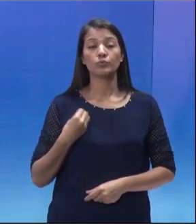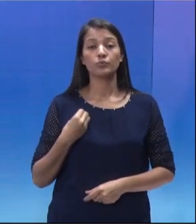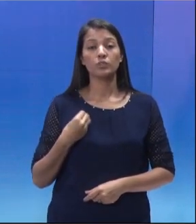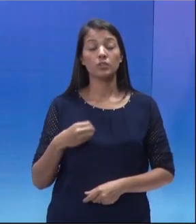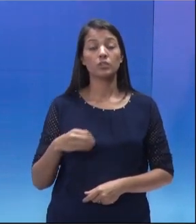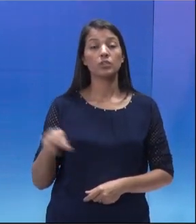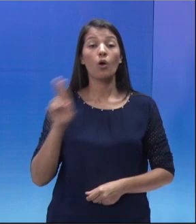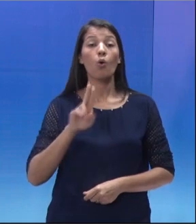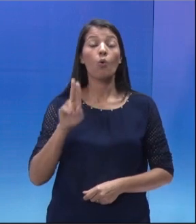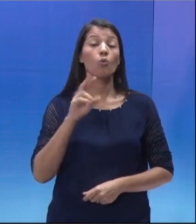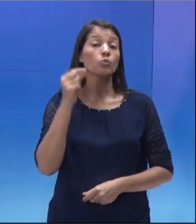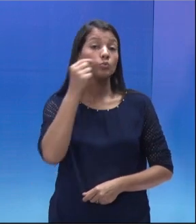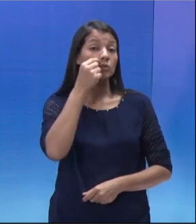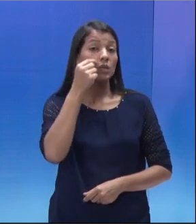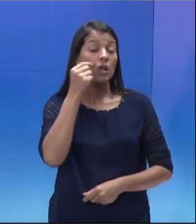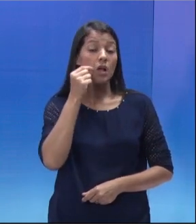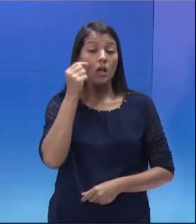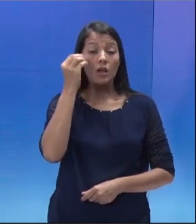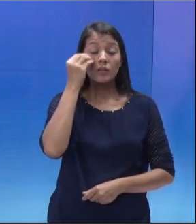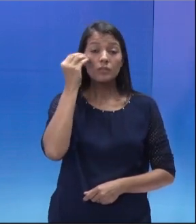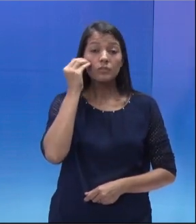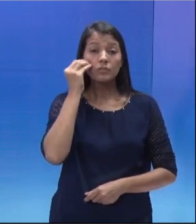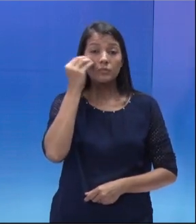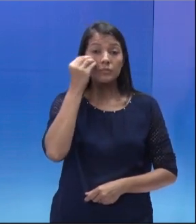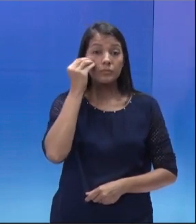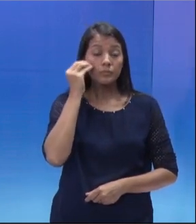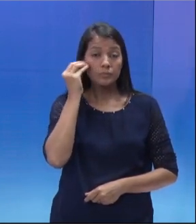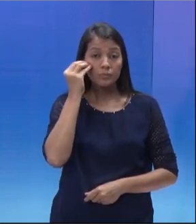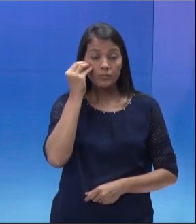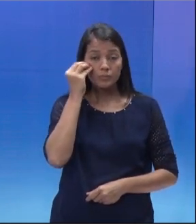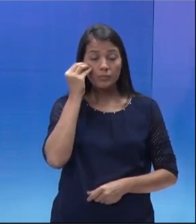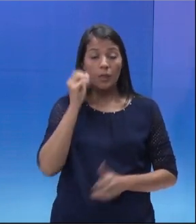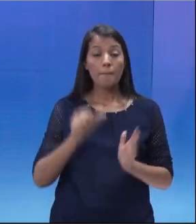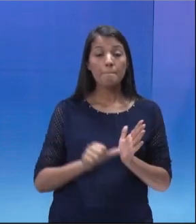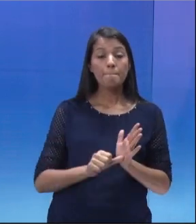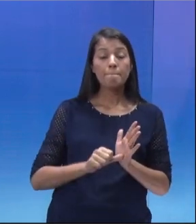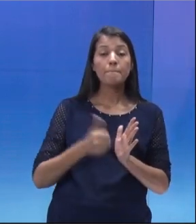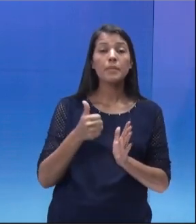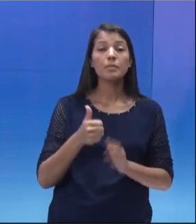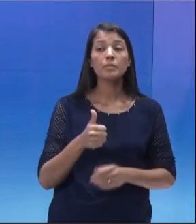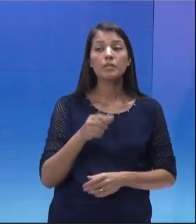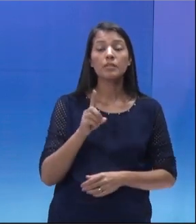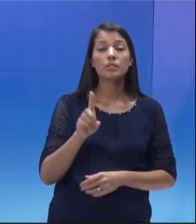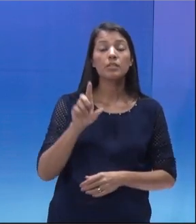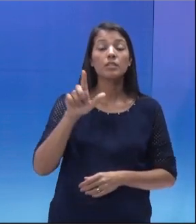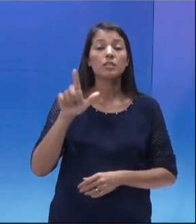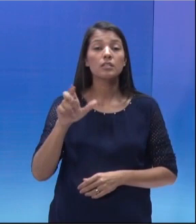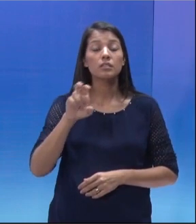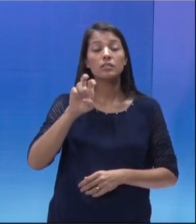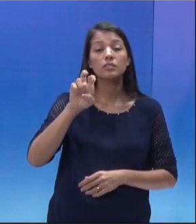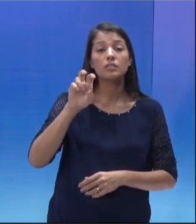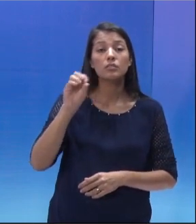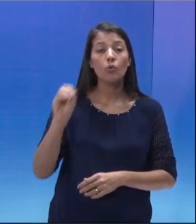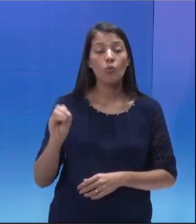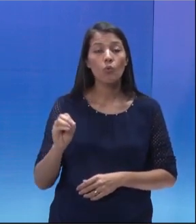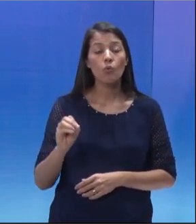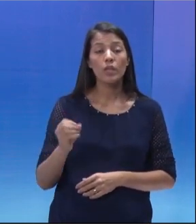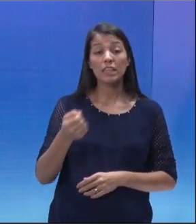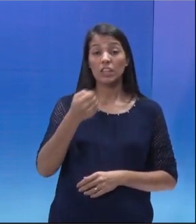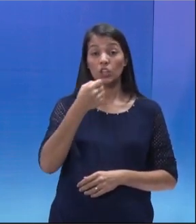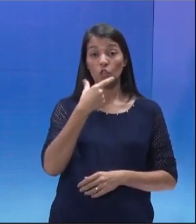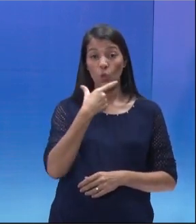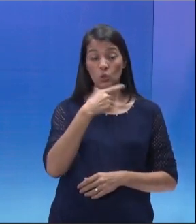como dados relevantes para a resolução? Primeiro, o DL50 é a dose letal mediana. Essa dose vai